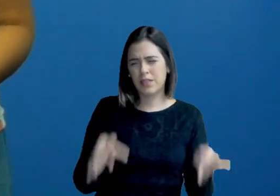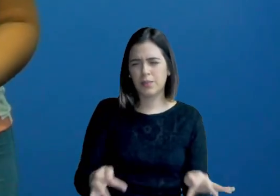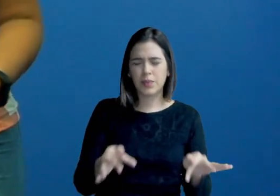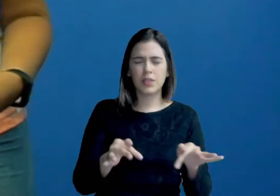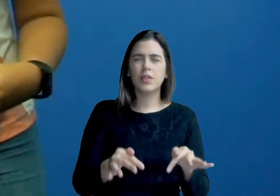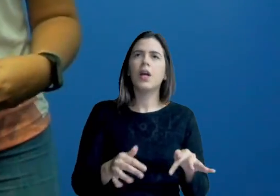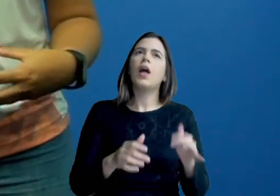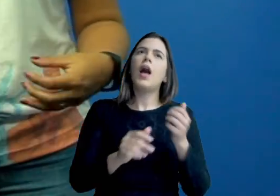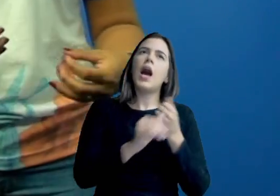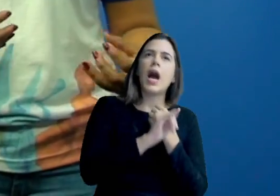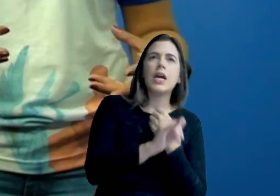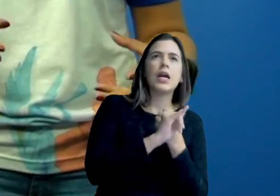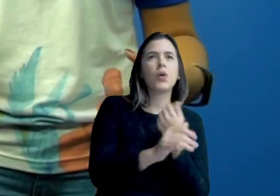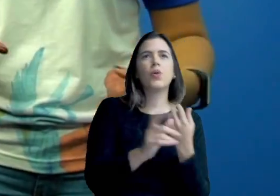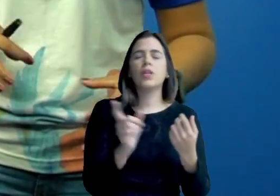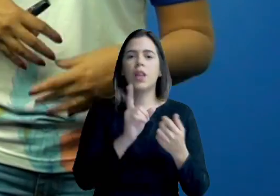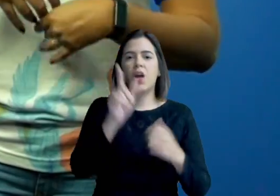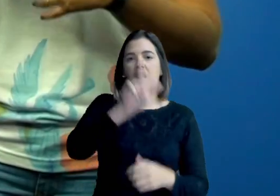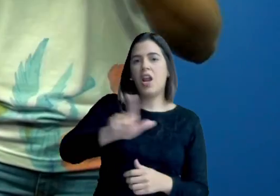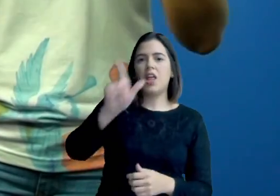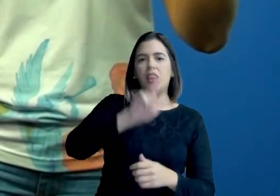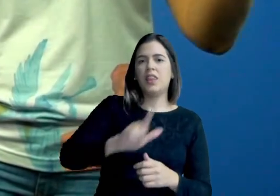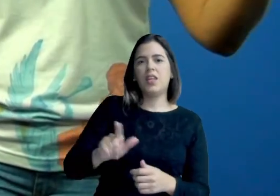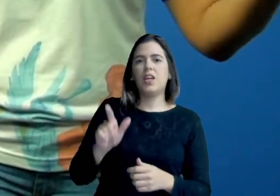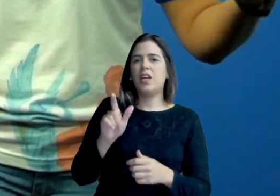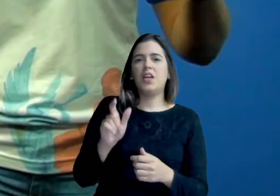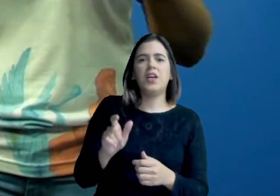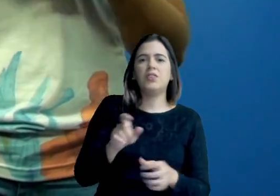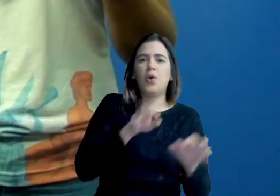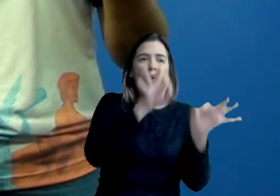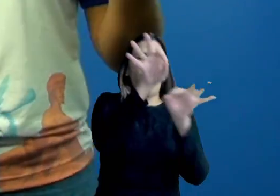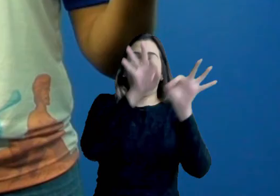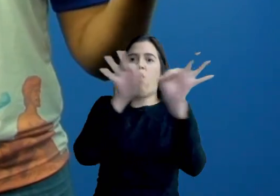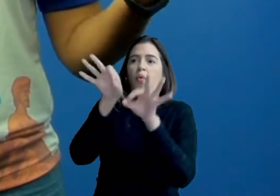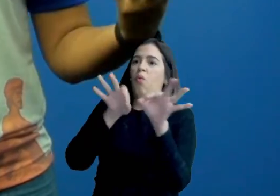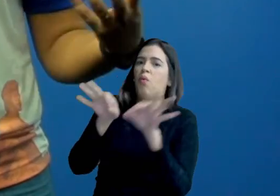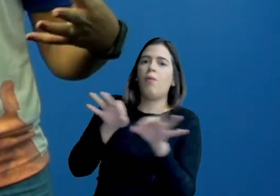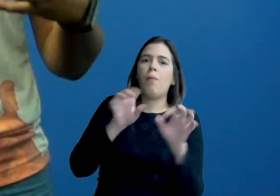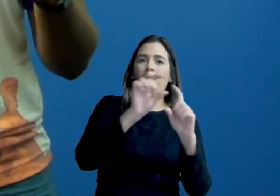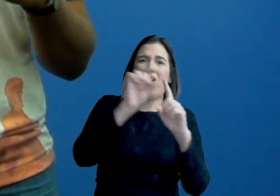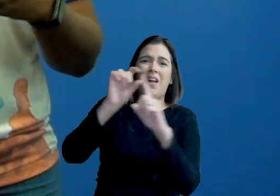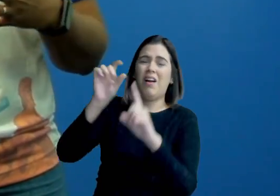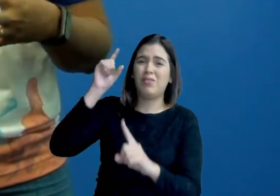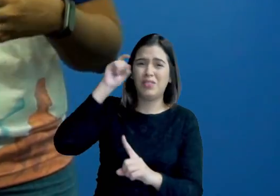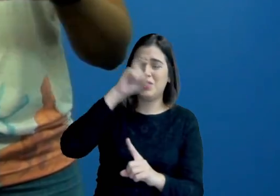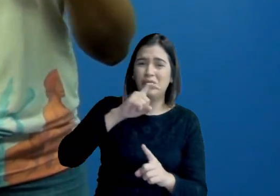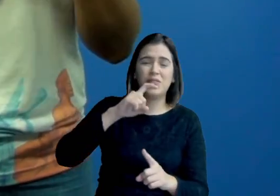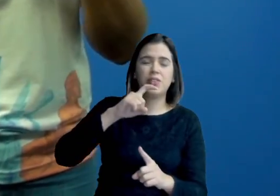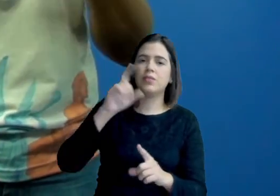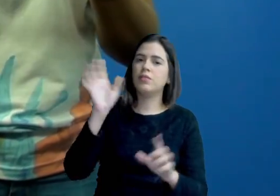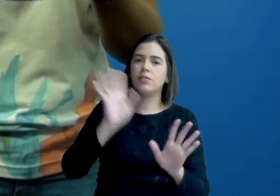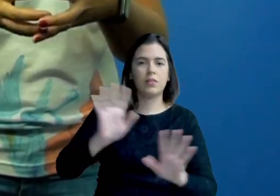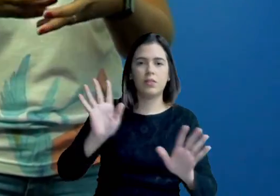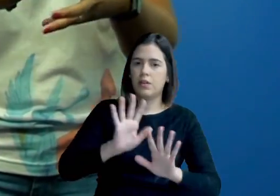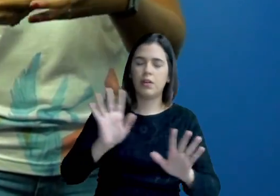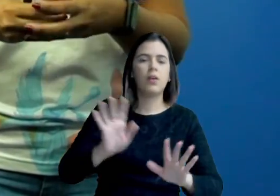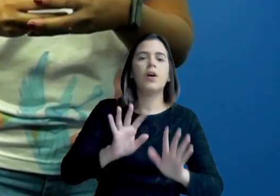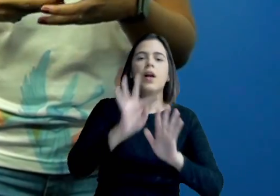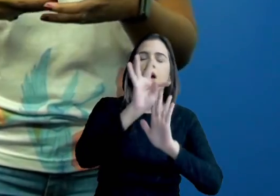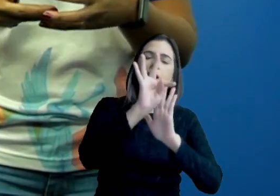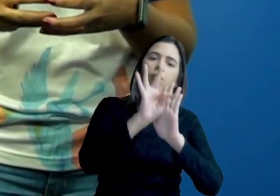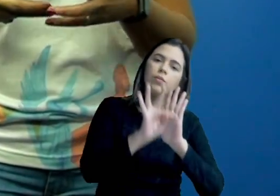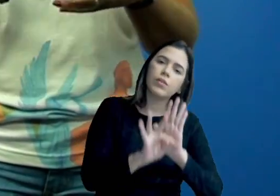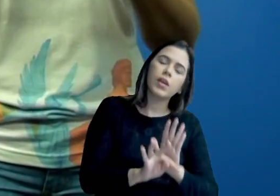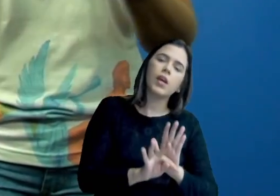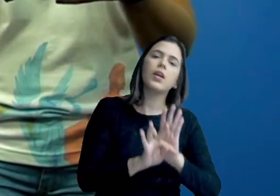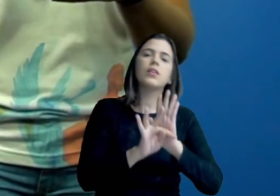por isso. Ela não é aquele texto literário todo enfeitado, cheio de palavras difíceis. Ele é um texto conciso, ou seja,